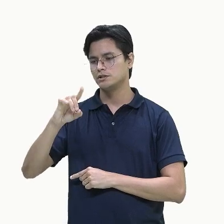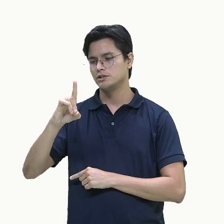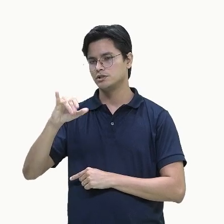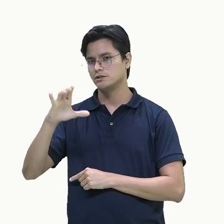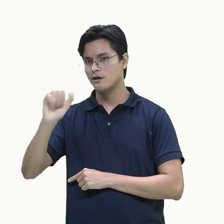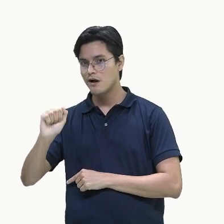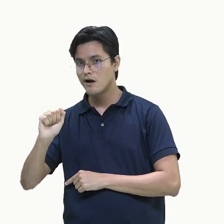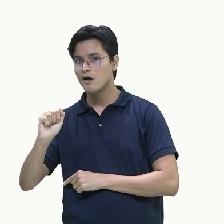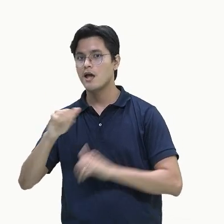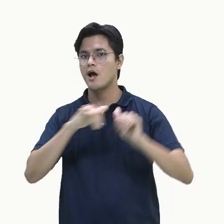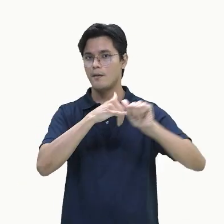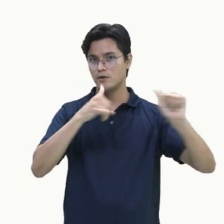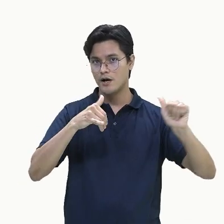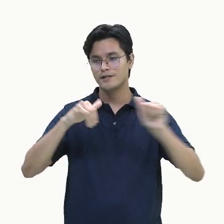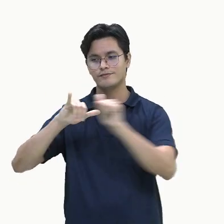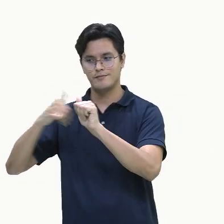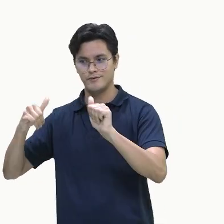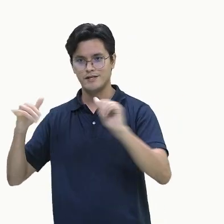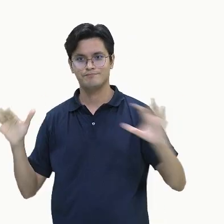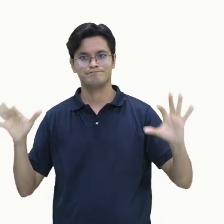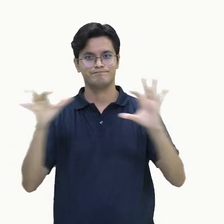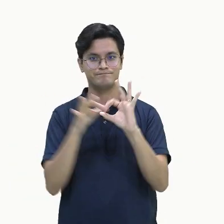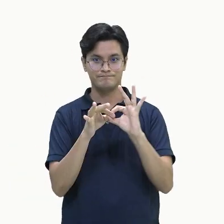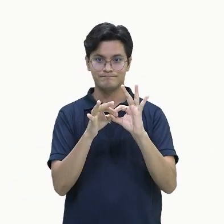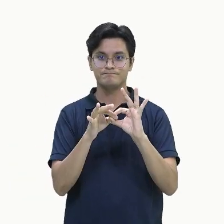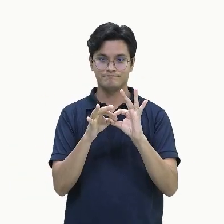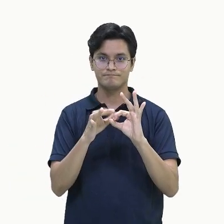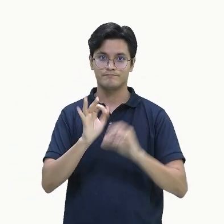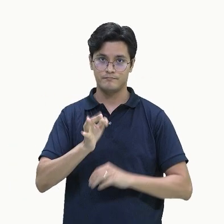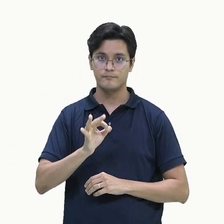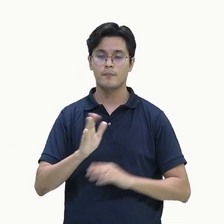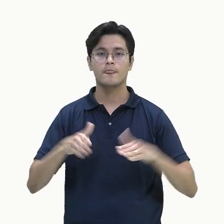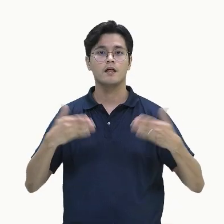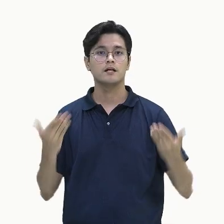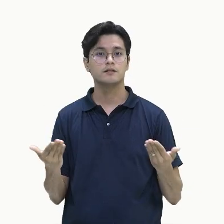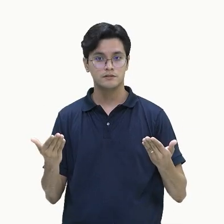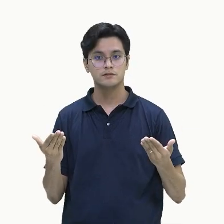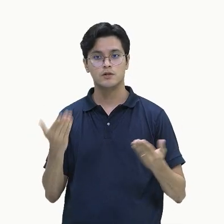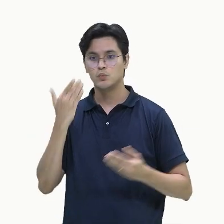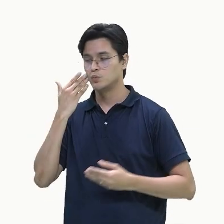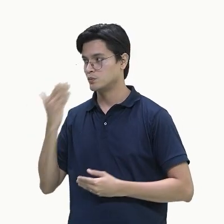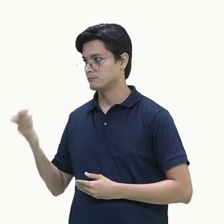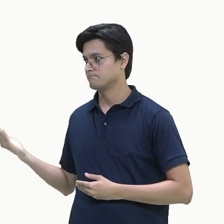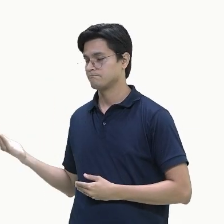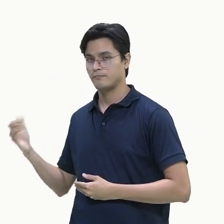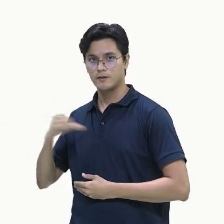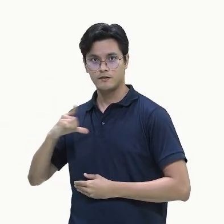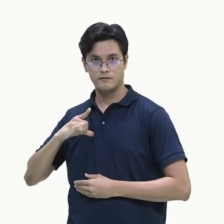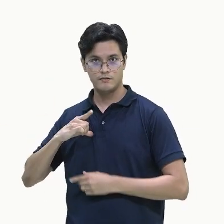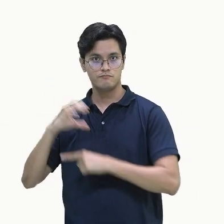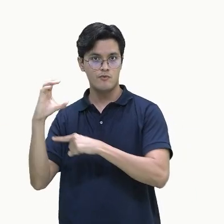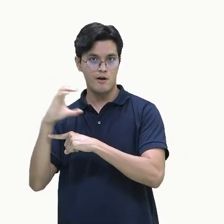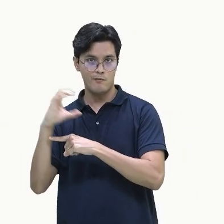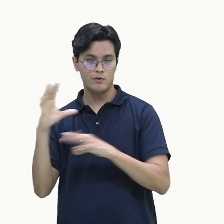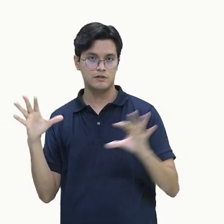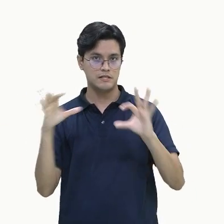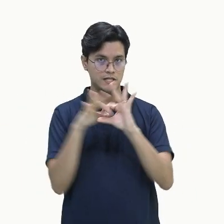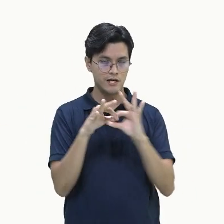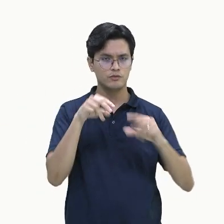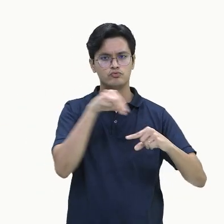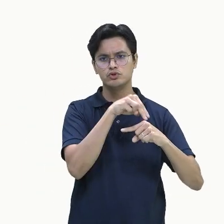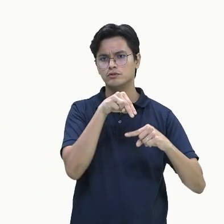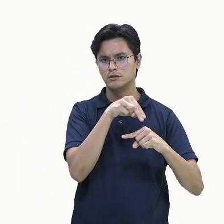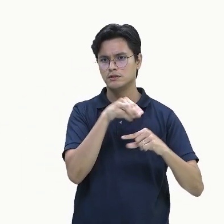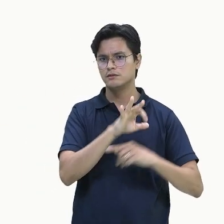aminoácidos, tá? É uma ligação entre aminoácidos. Então, aqui eu tenho o carbono com o nitrogênio. Professor, por que eles